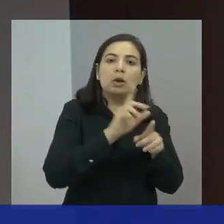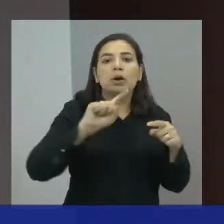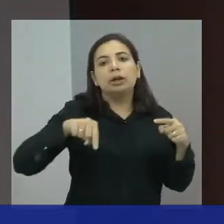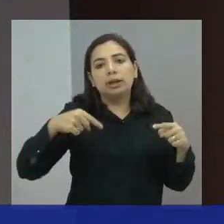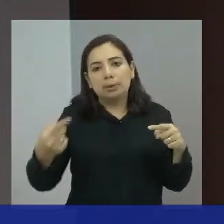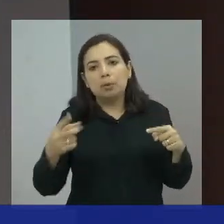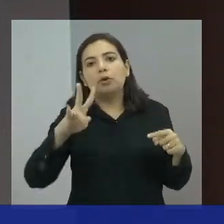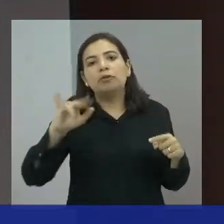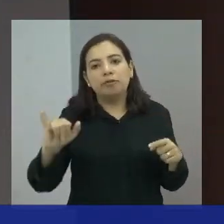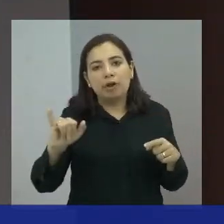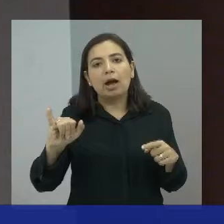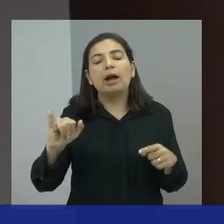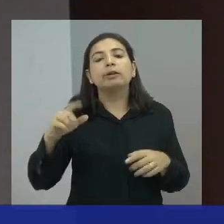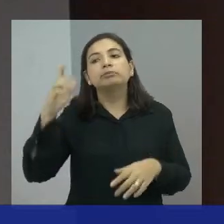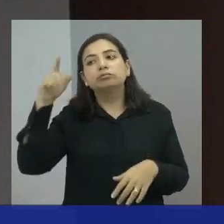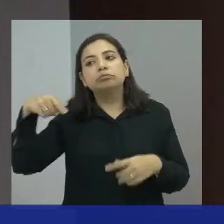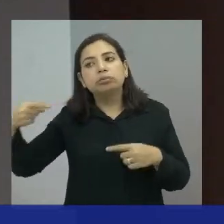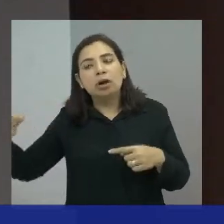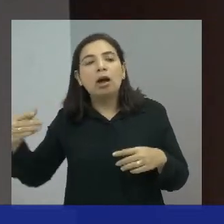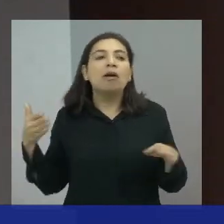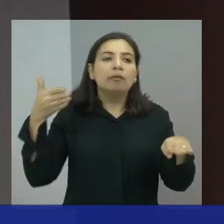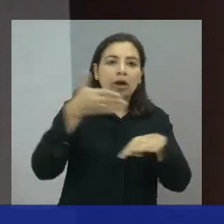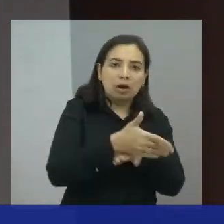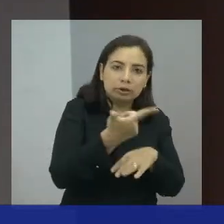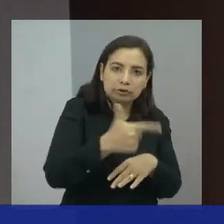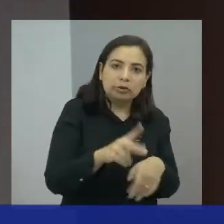próxima fiscalização. Quando ele detecta,